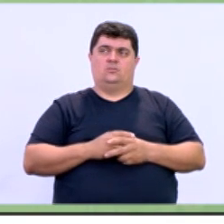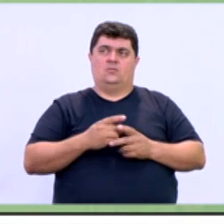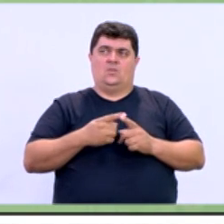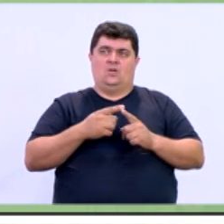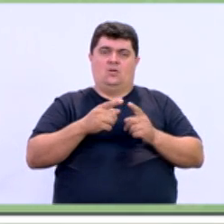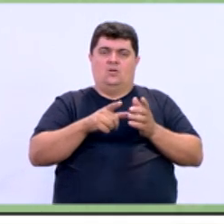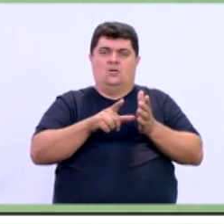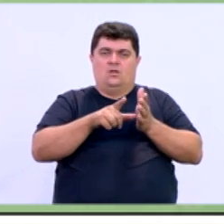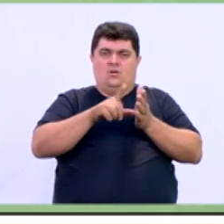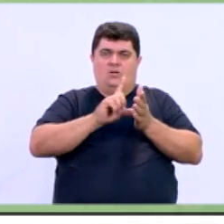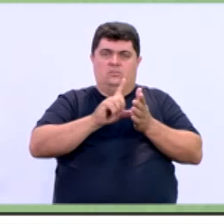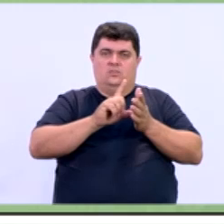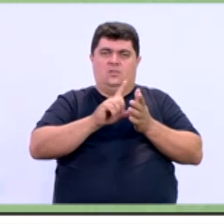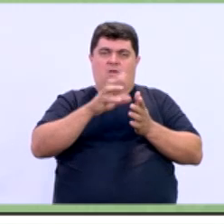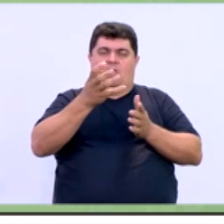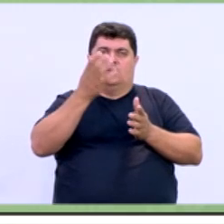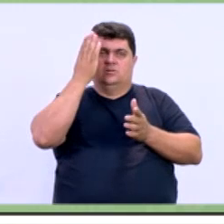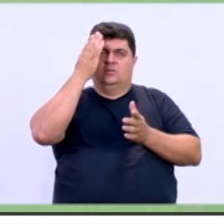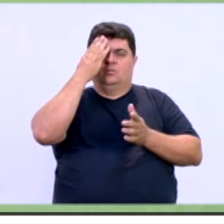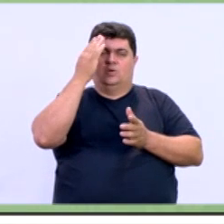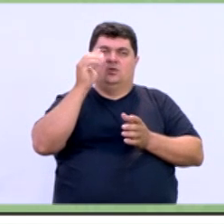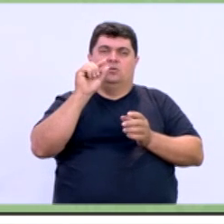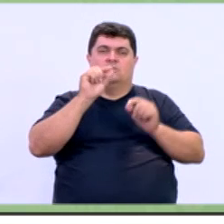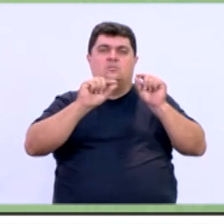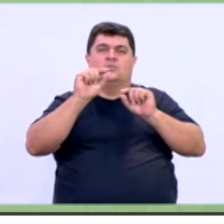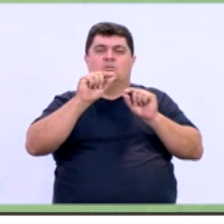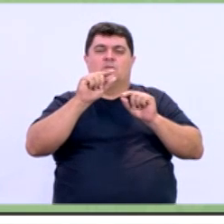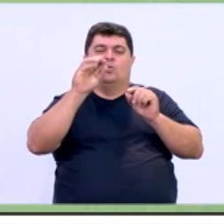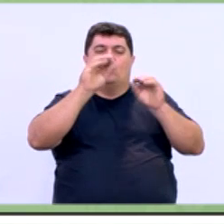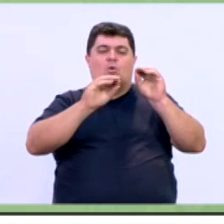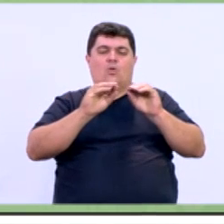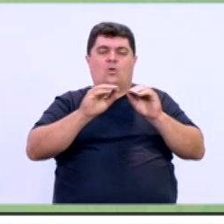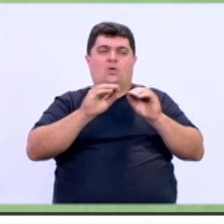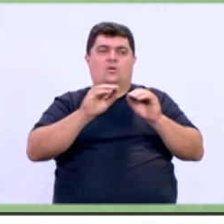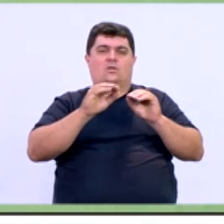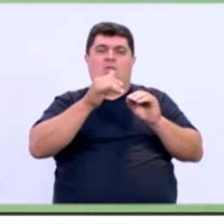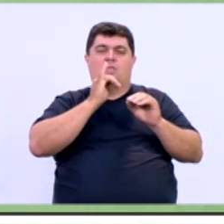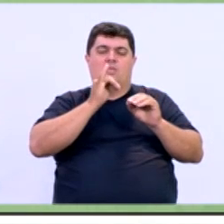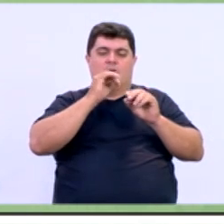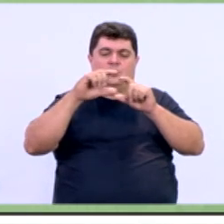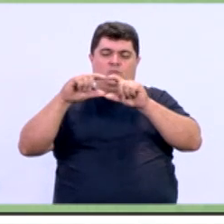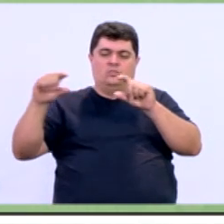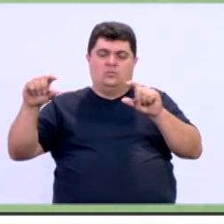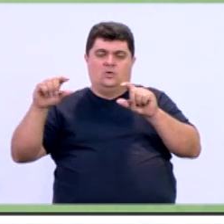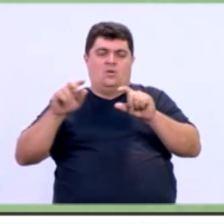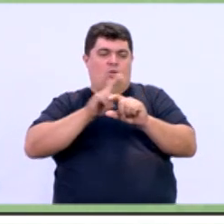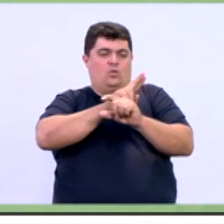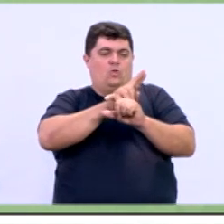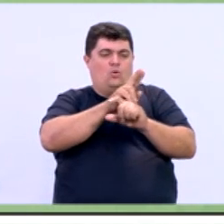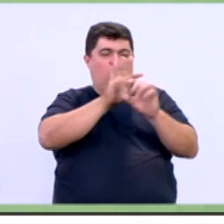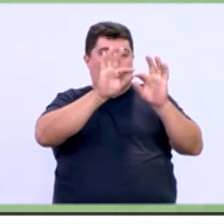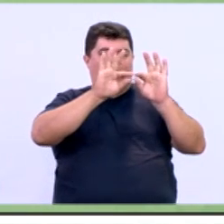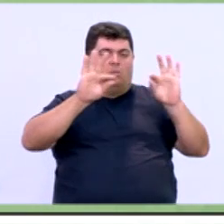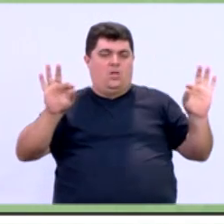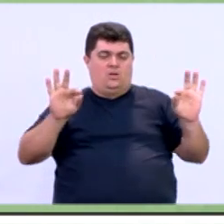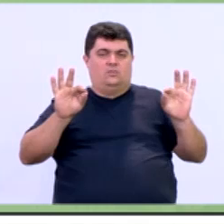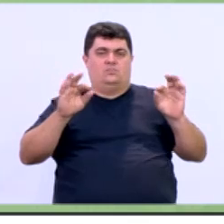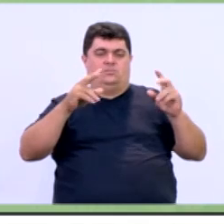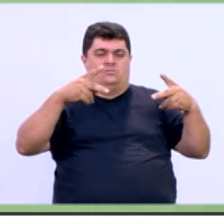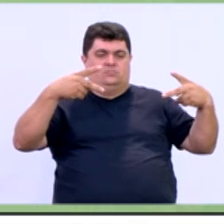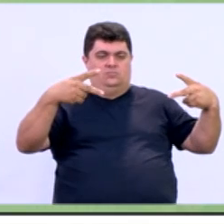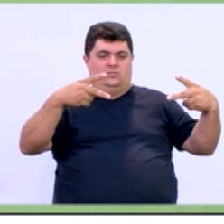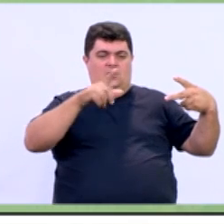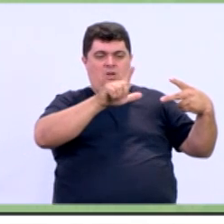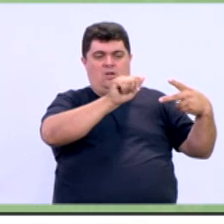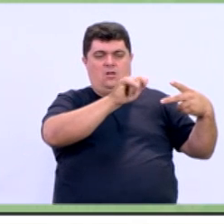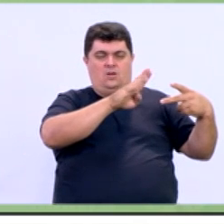campo, para a pessoa saber o que eu estou esperando que se preencha nesse campo. Então, eles servem